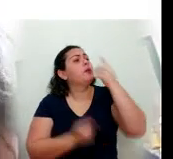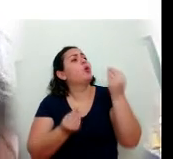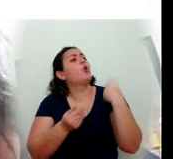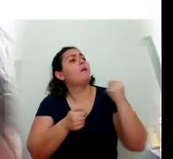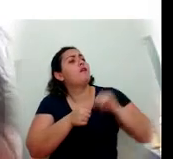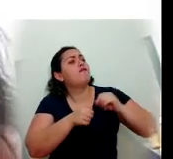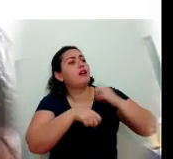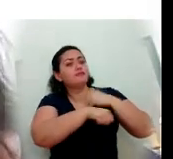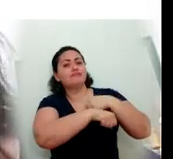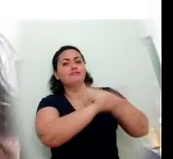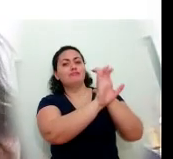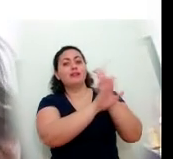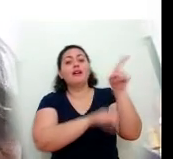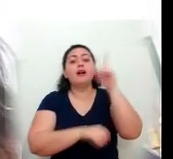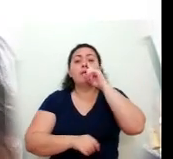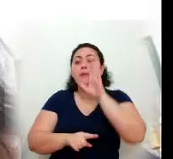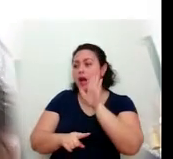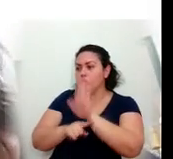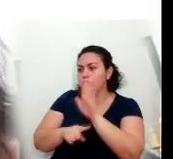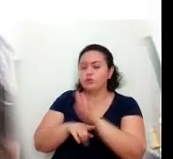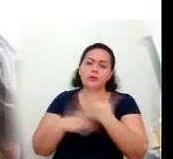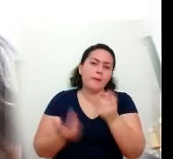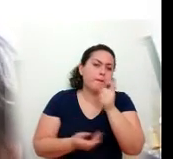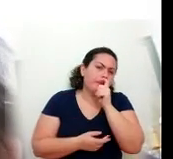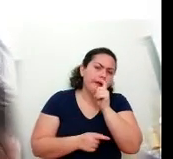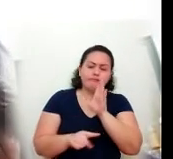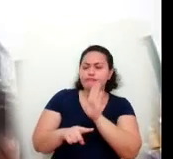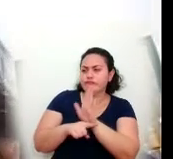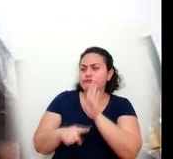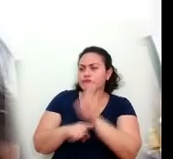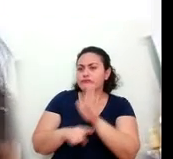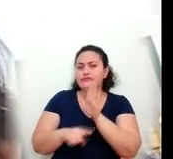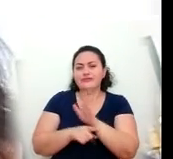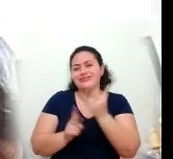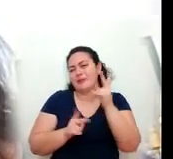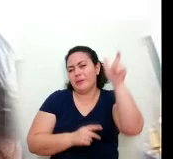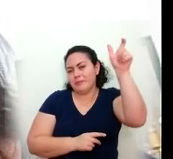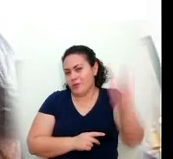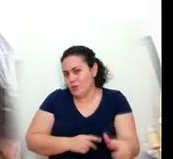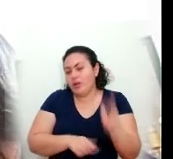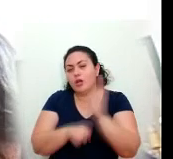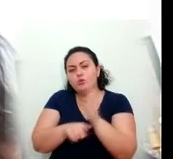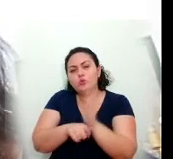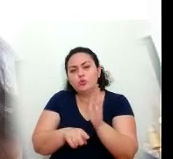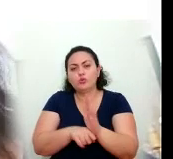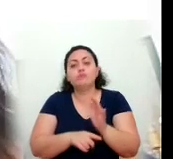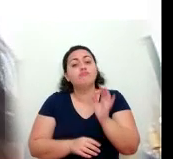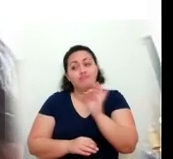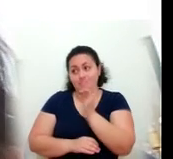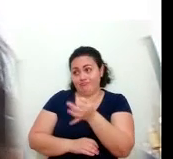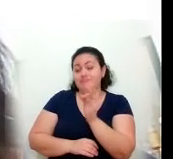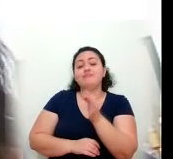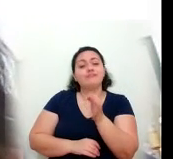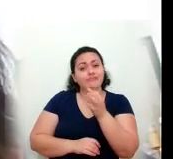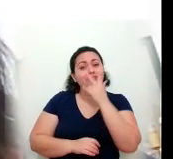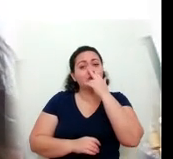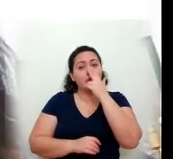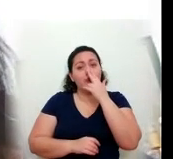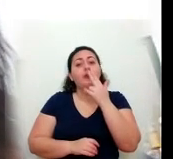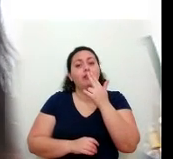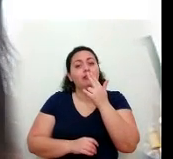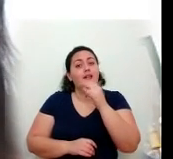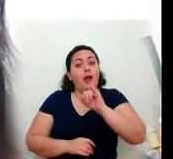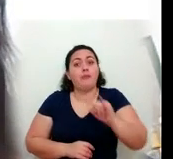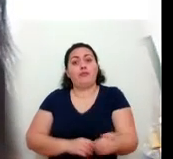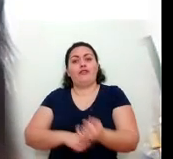poder virtualmente estar ajudando a mãe, o pai, enfim, pessoas de referência, né? Resgatar, né? Às vezes é uma